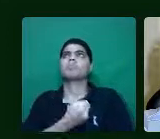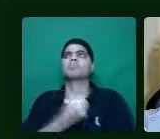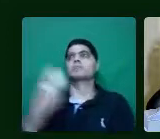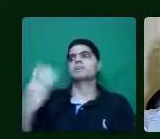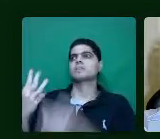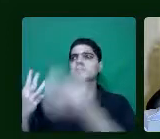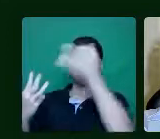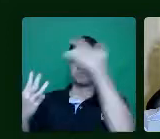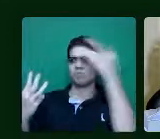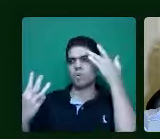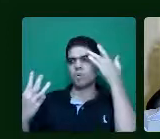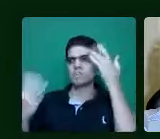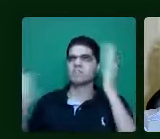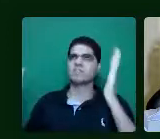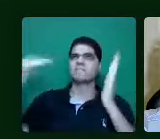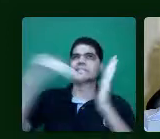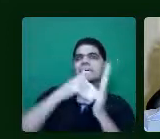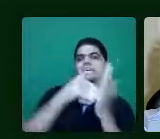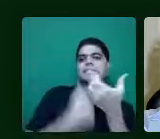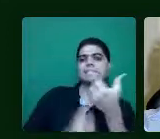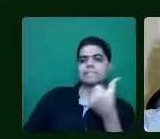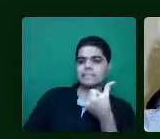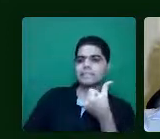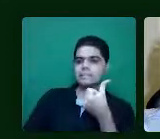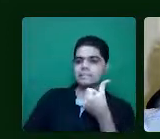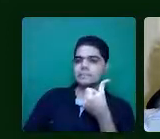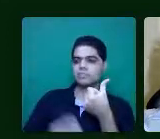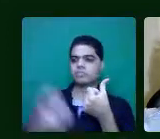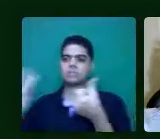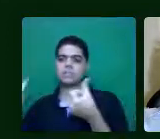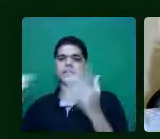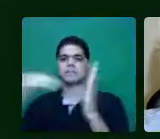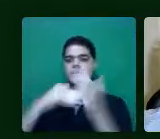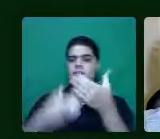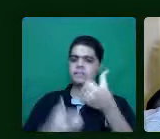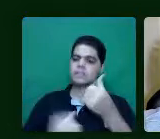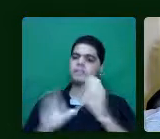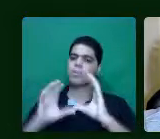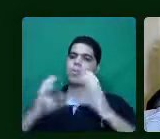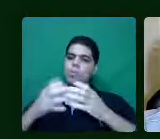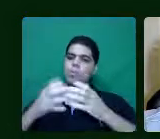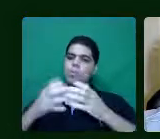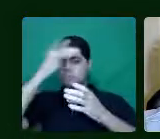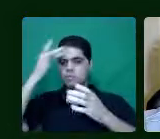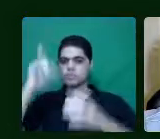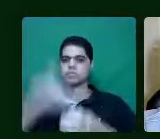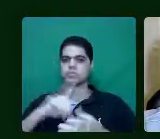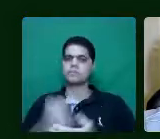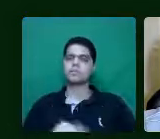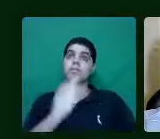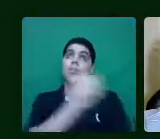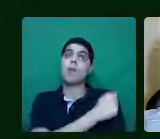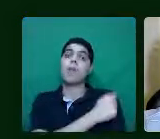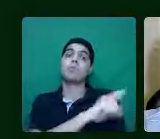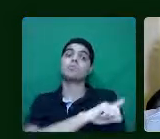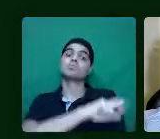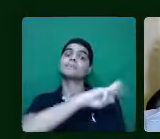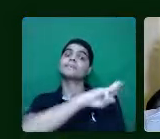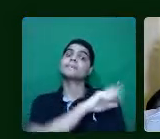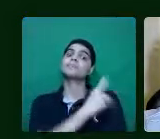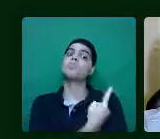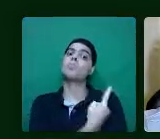pessoas. Sendo que a gente colocou como regra que todos os times têm que ter pelo menos um aluno do ensino médio, que é justamente para